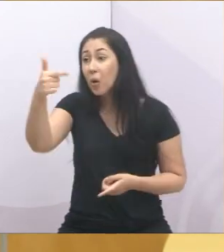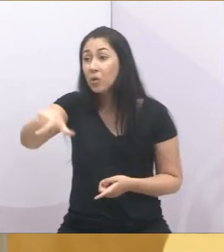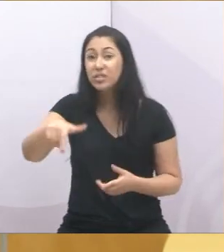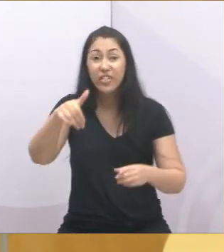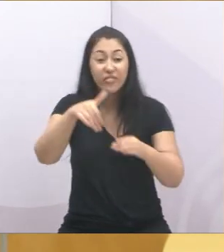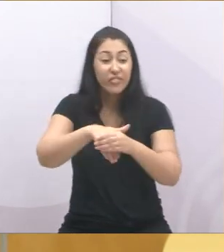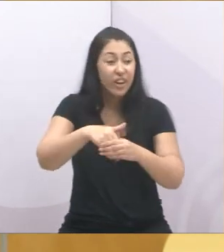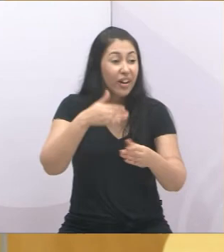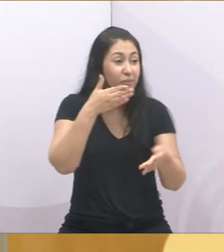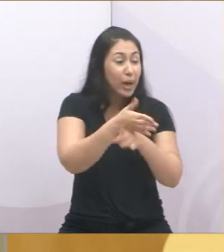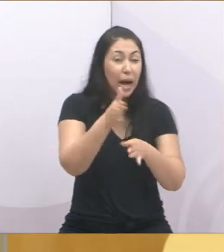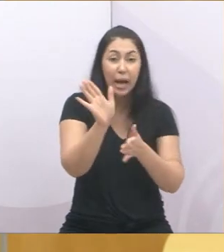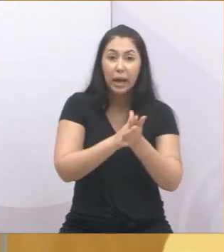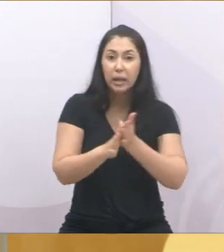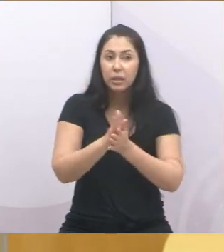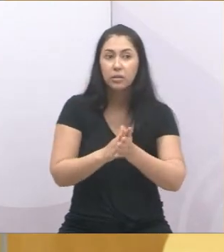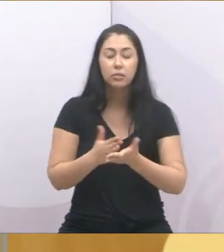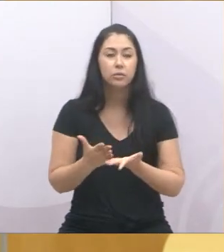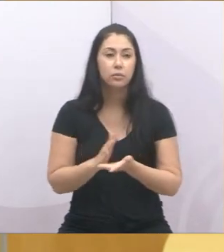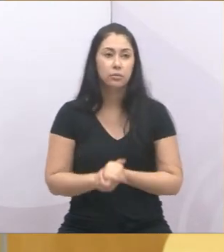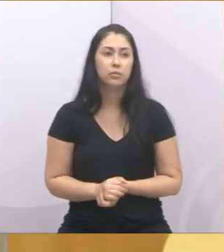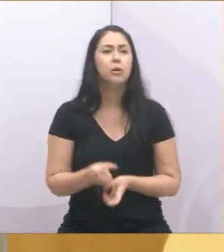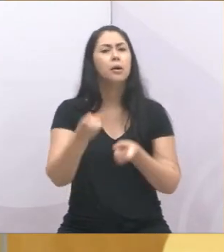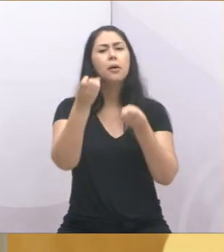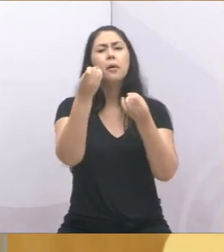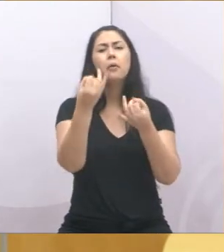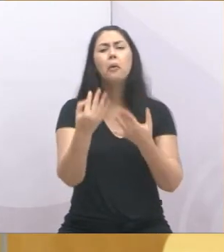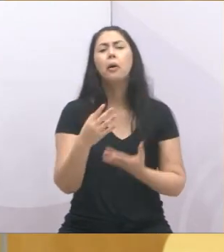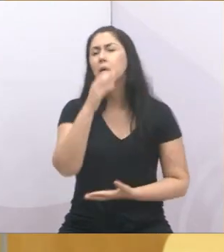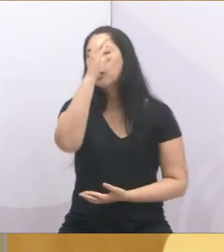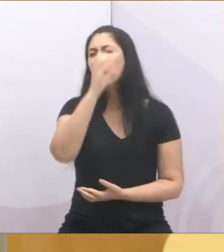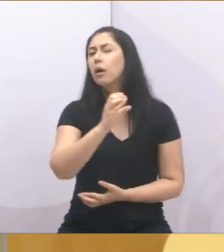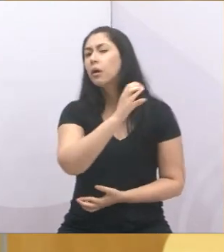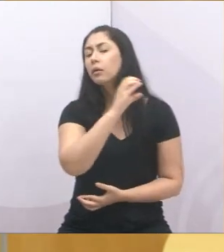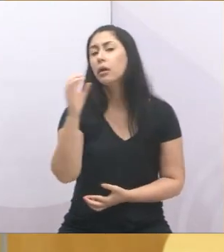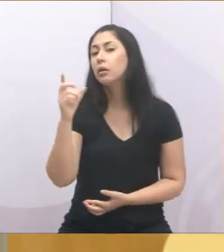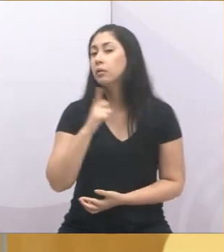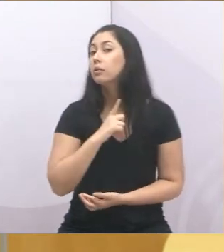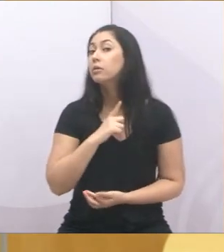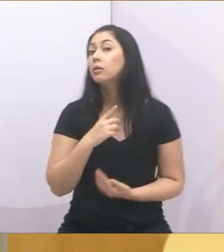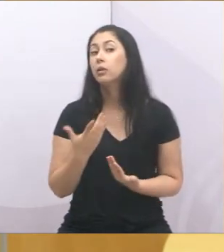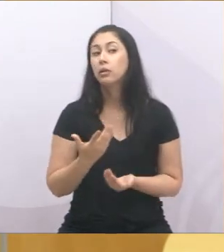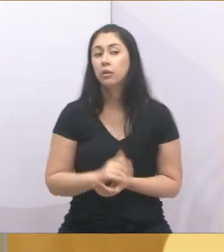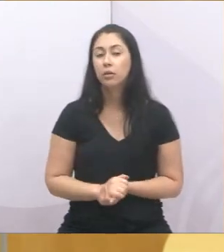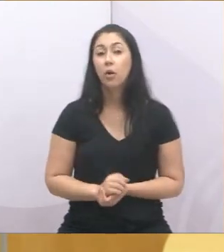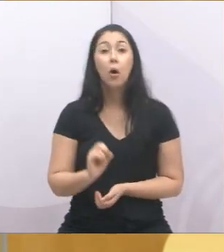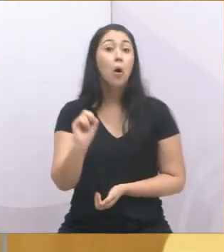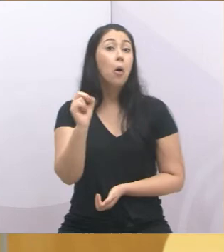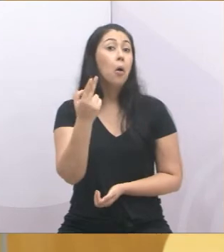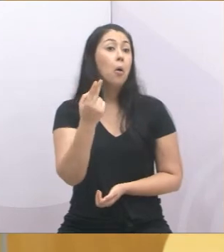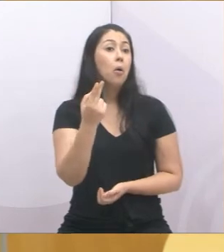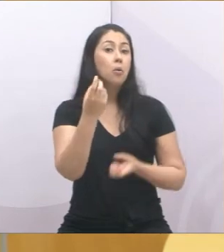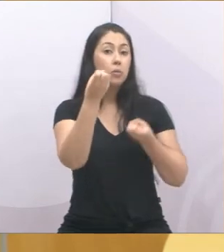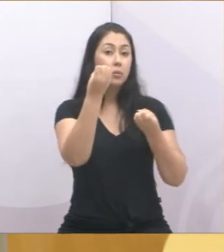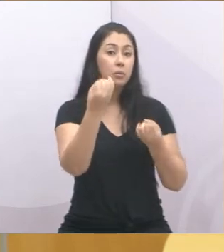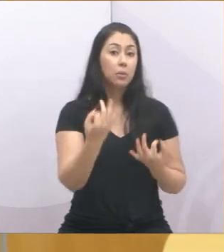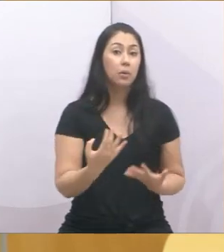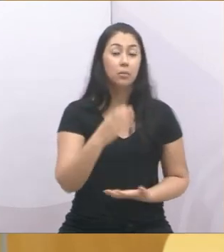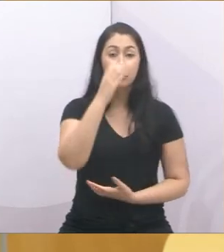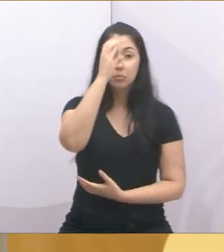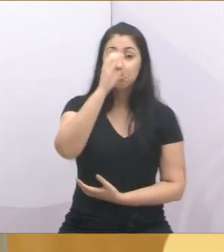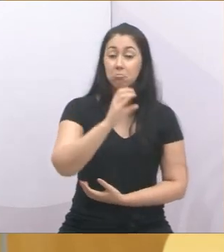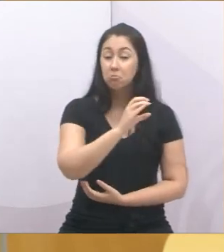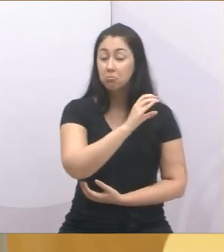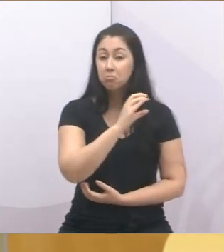não foram. Quantos cristãos nós temos nesse meio dessas pessoas que não foram? Ou quantos cristãos a gente tem